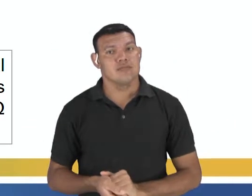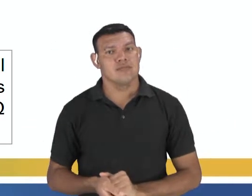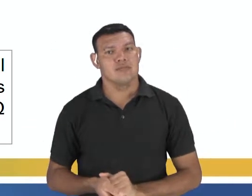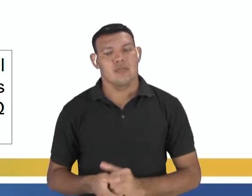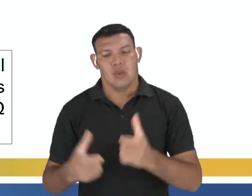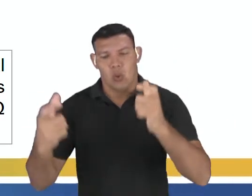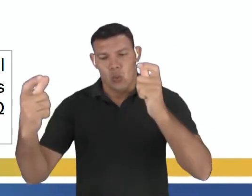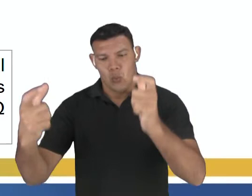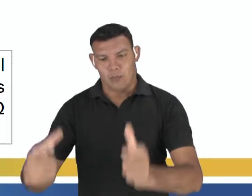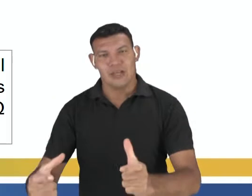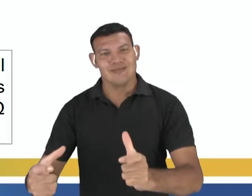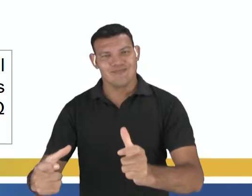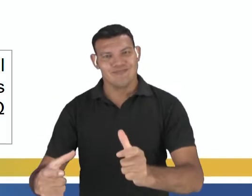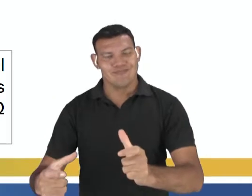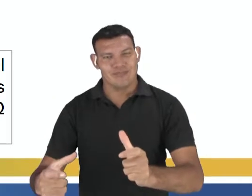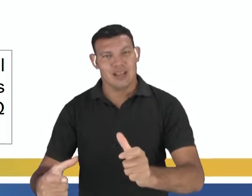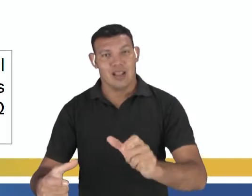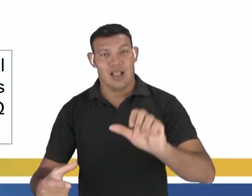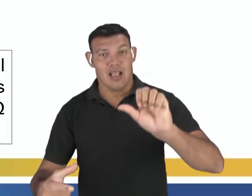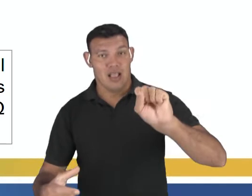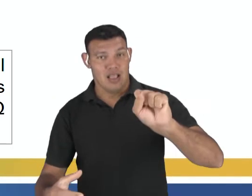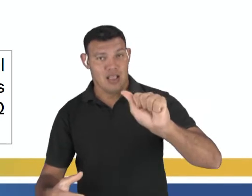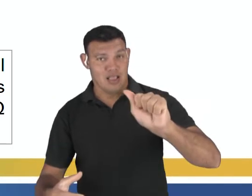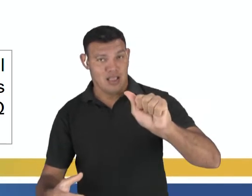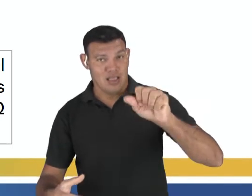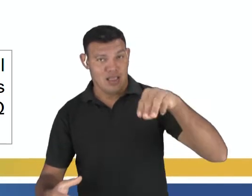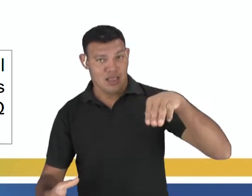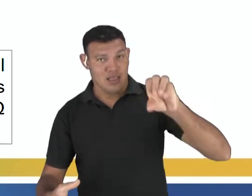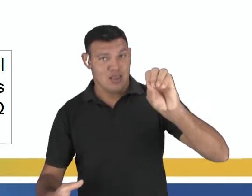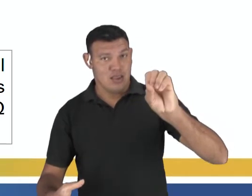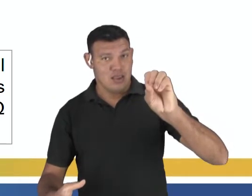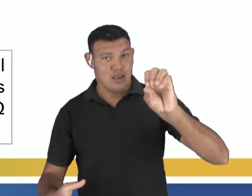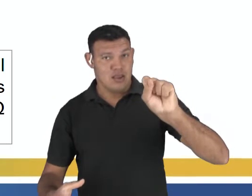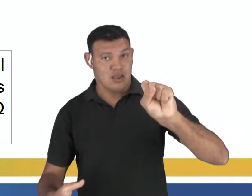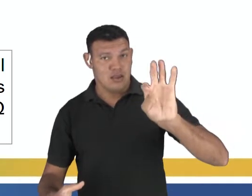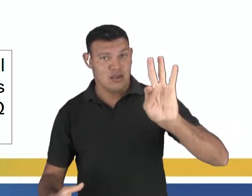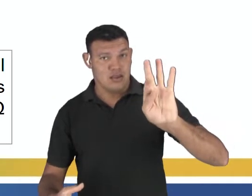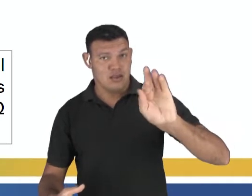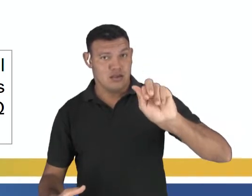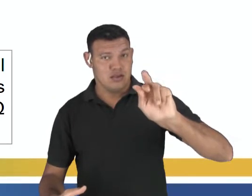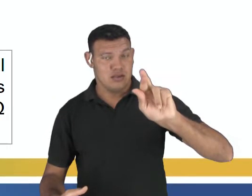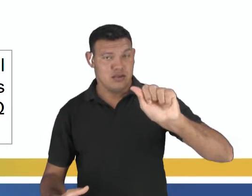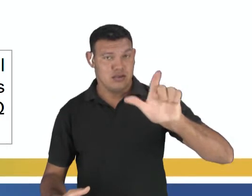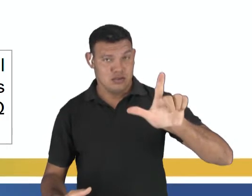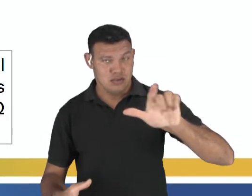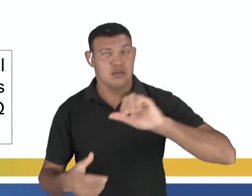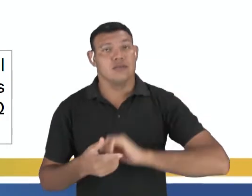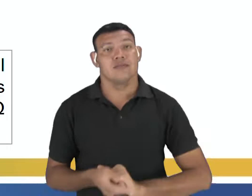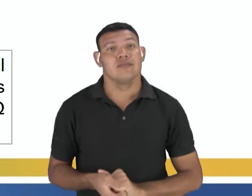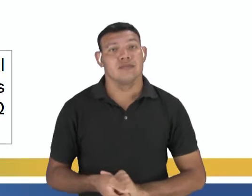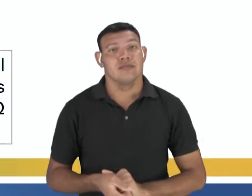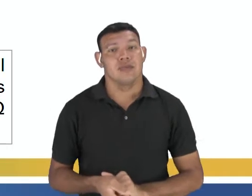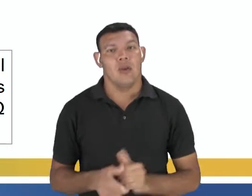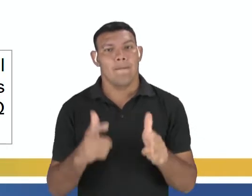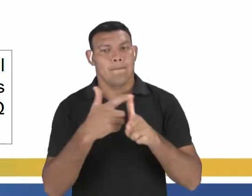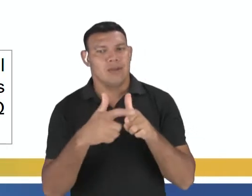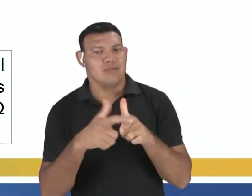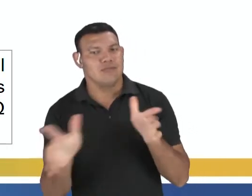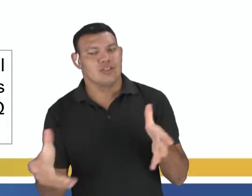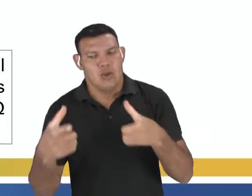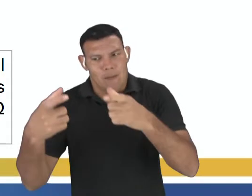é o espaço amostral. Então, o primeiro ponto a ser determinado é o conjunto do espaço amostral desse